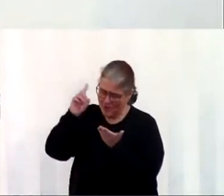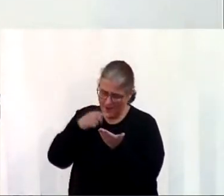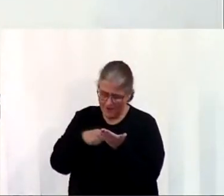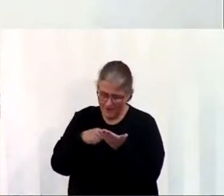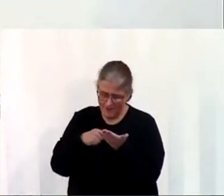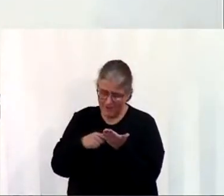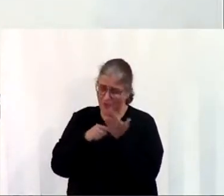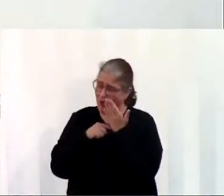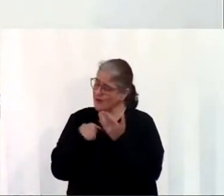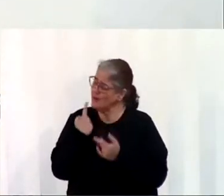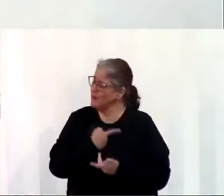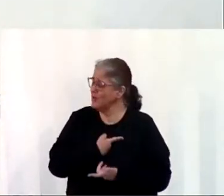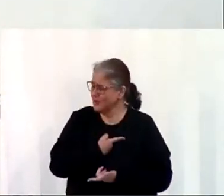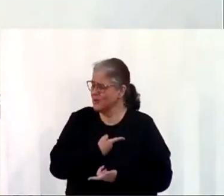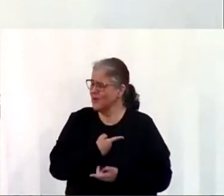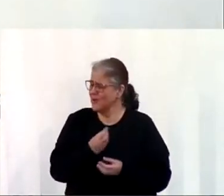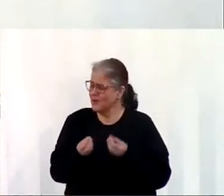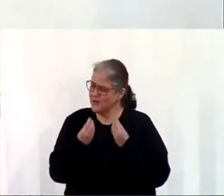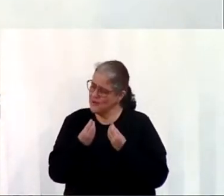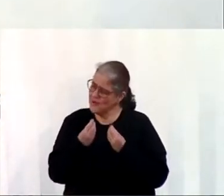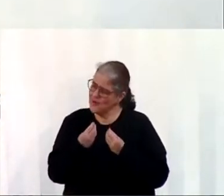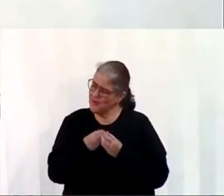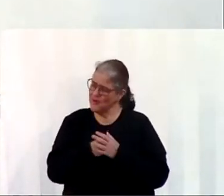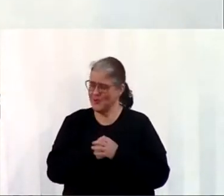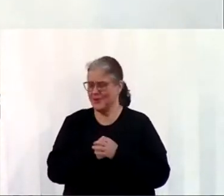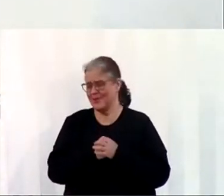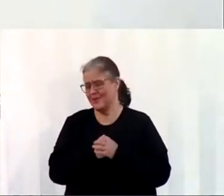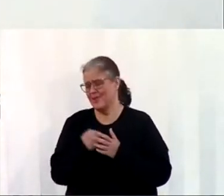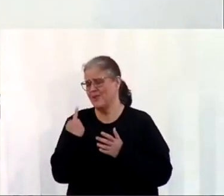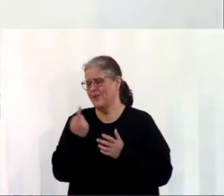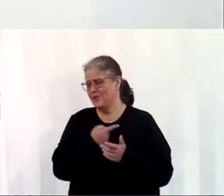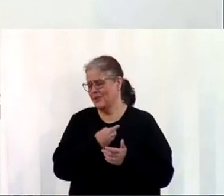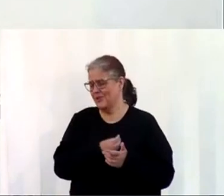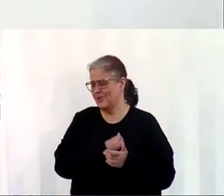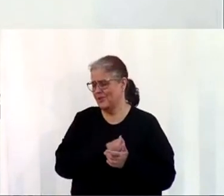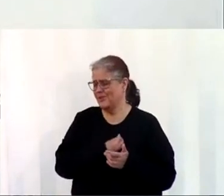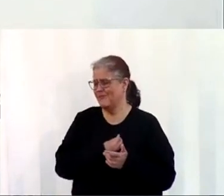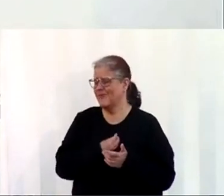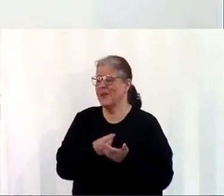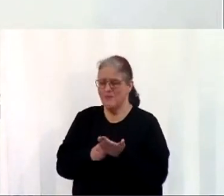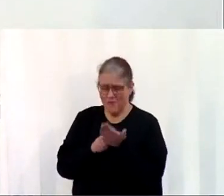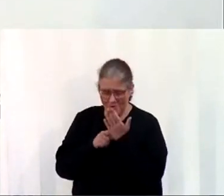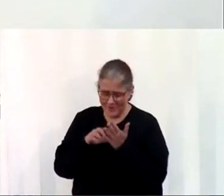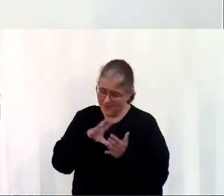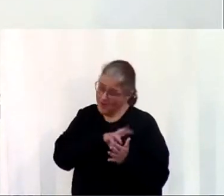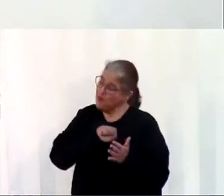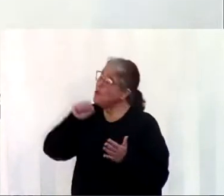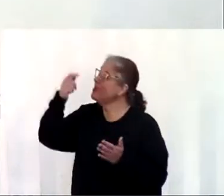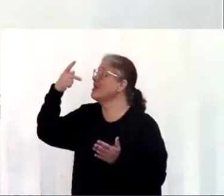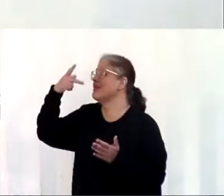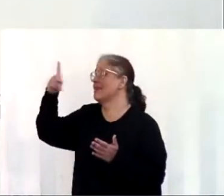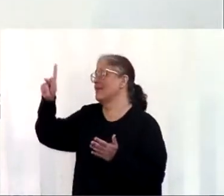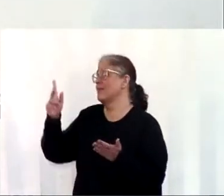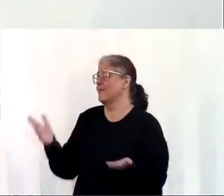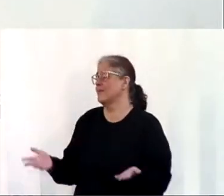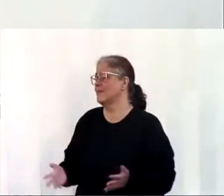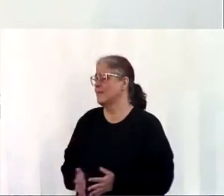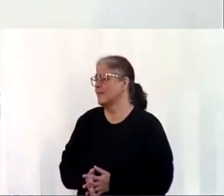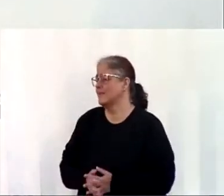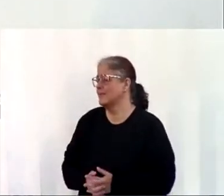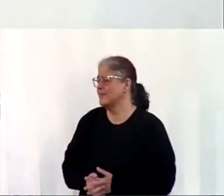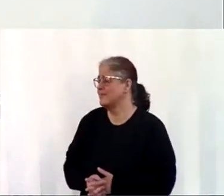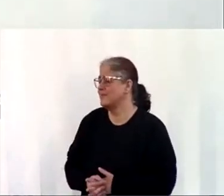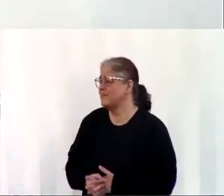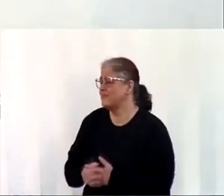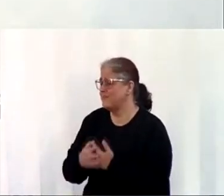amor por nós. Senhor, nós agradecemos tanto por esse amor, porque esse amor esse amor gerou a salvação que hoje